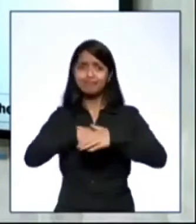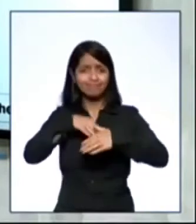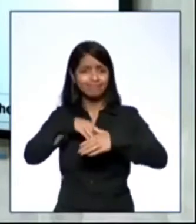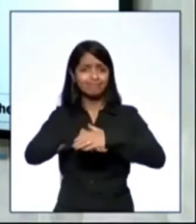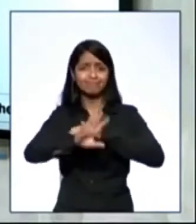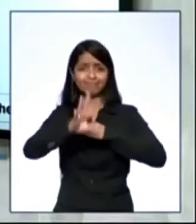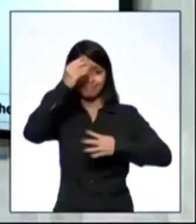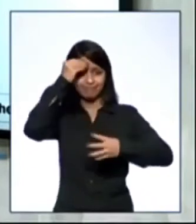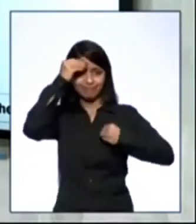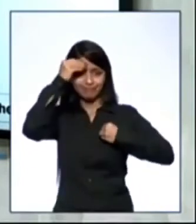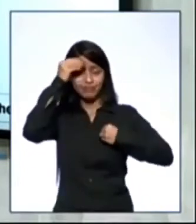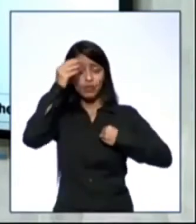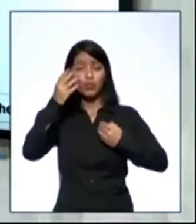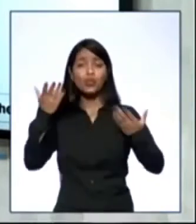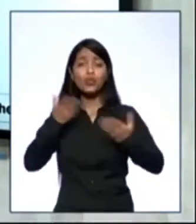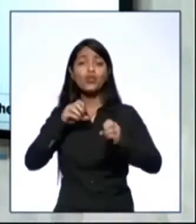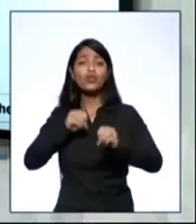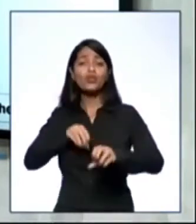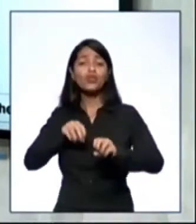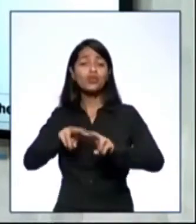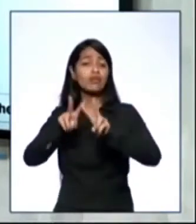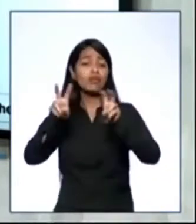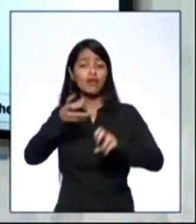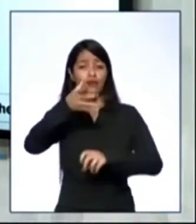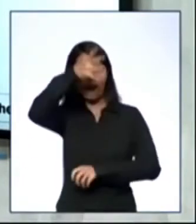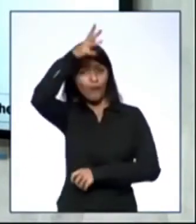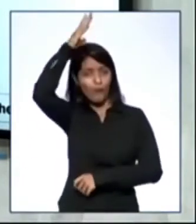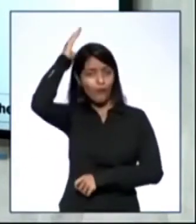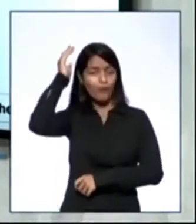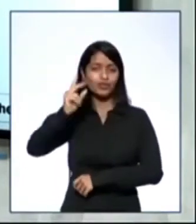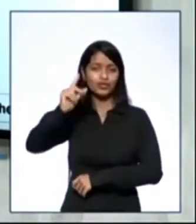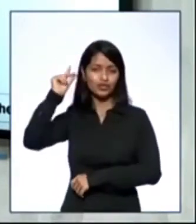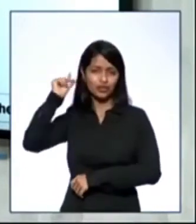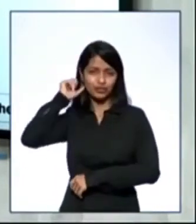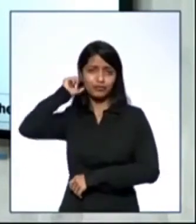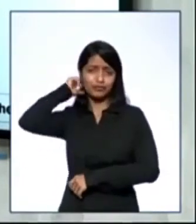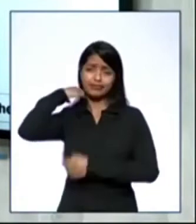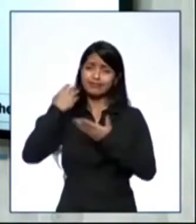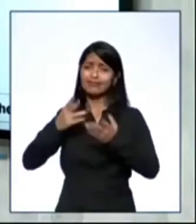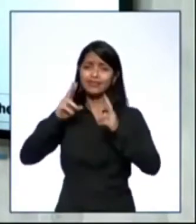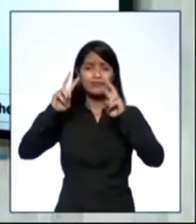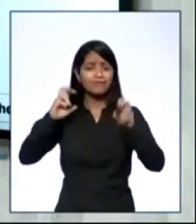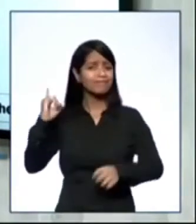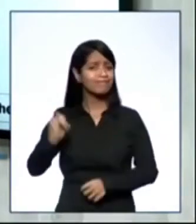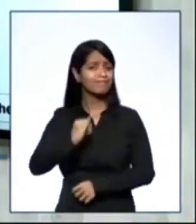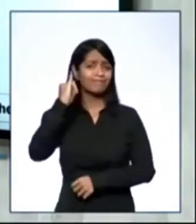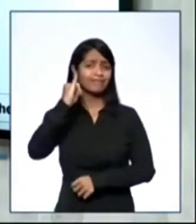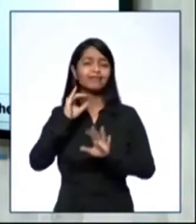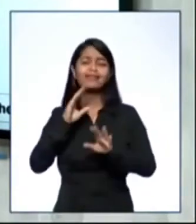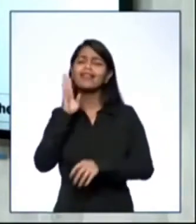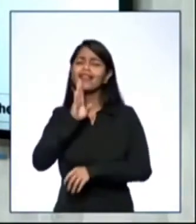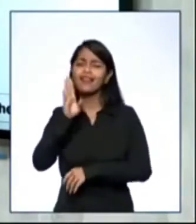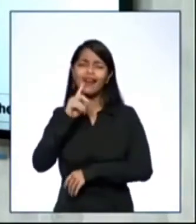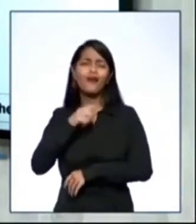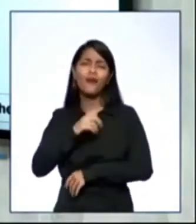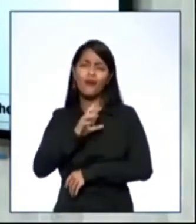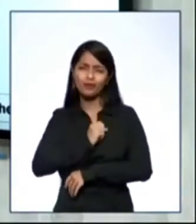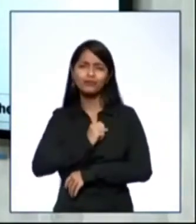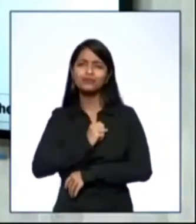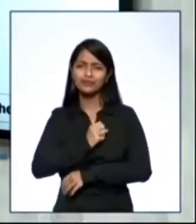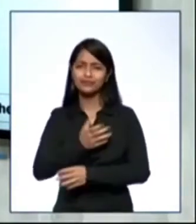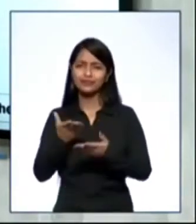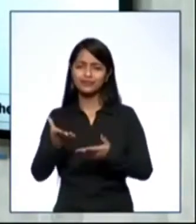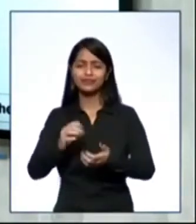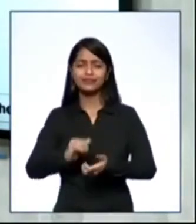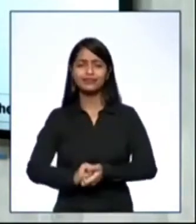Hoje a gente troca uma ideia de Roma Antiga, hoje a gente fala sobre esse assunto. É muito significativo e é muito legal, tá? Eu gosto muito desse assunto. Bom, vou dar